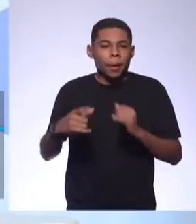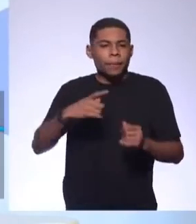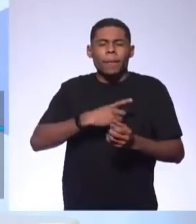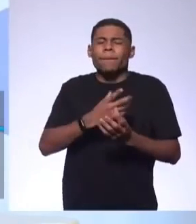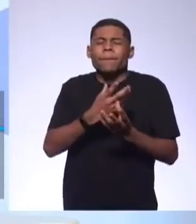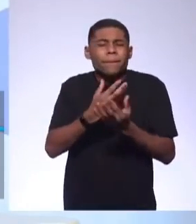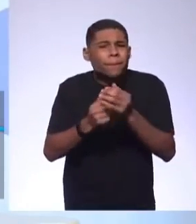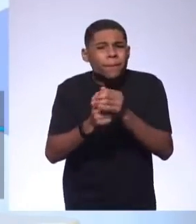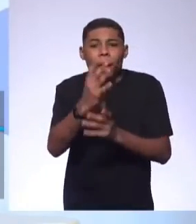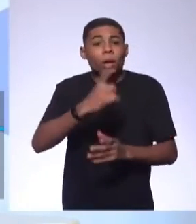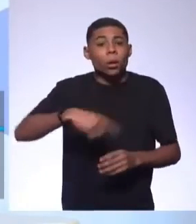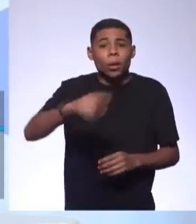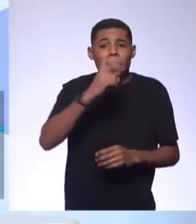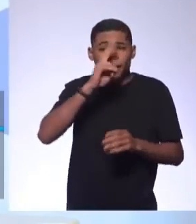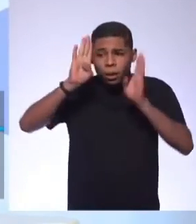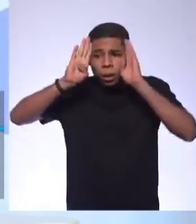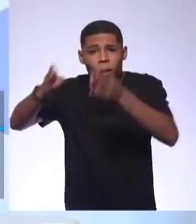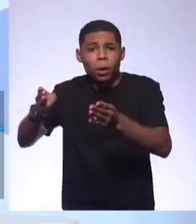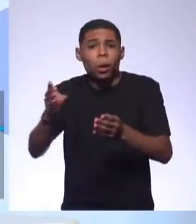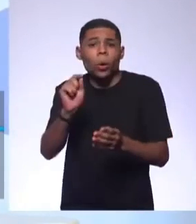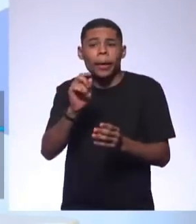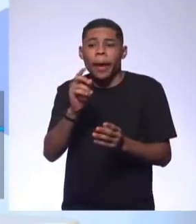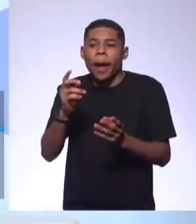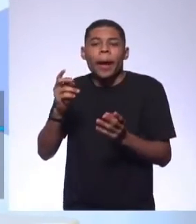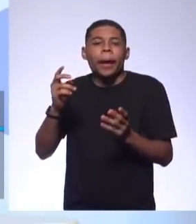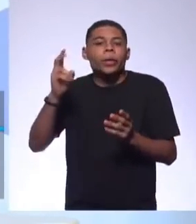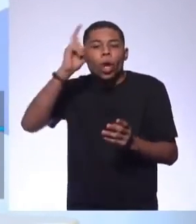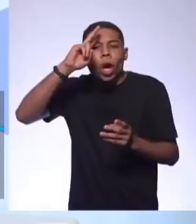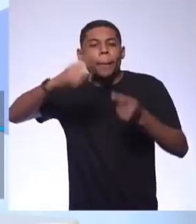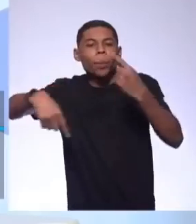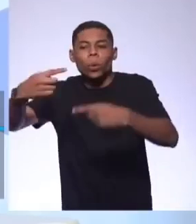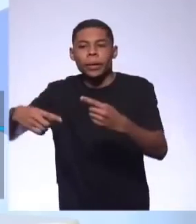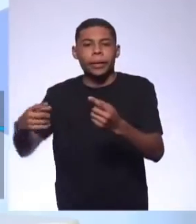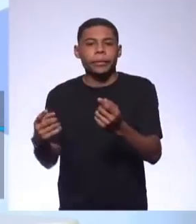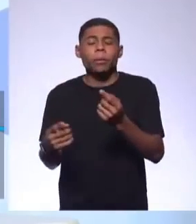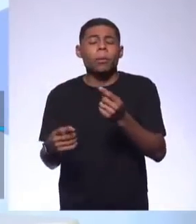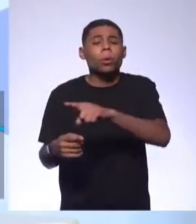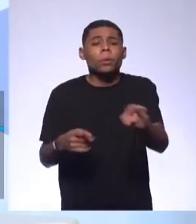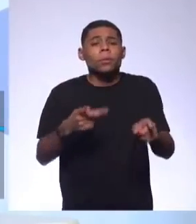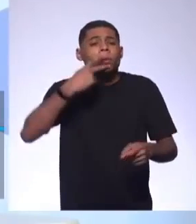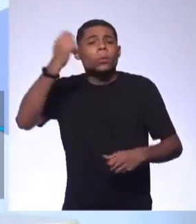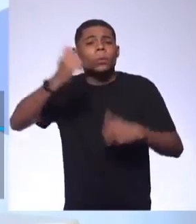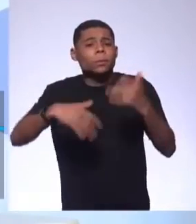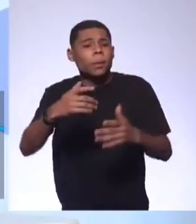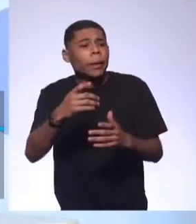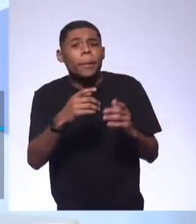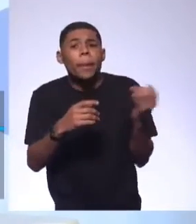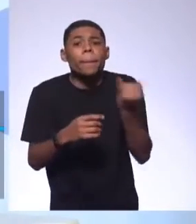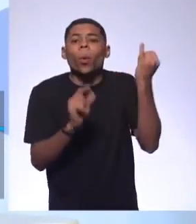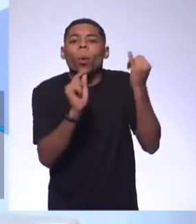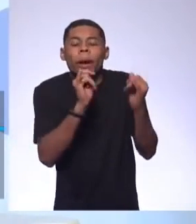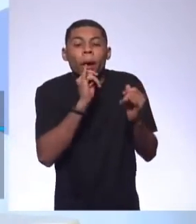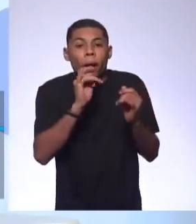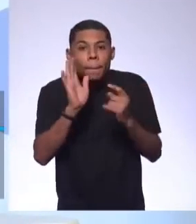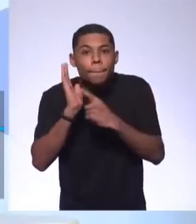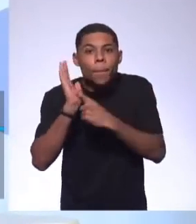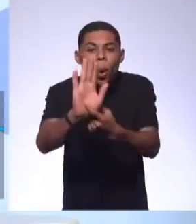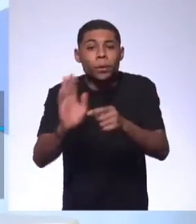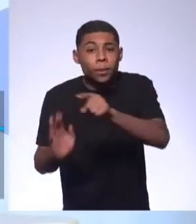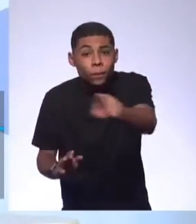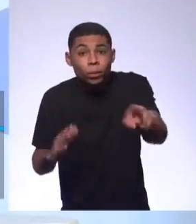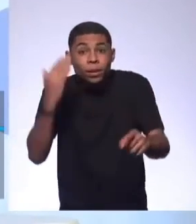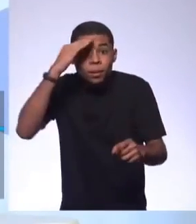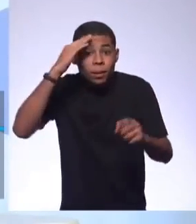vezes nós nos concentramos mais na história política, e às vezes nós não falamos, mas é importante ressaltar isso para